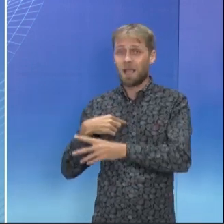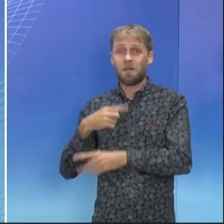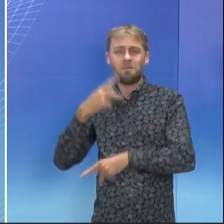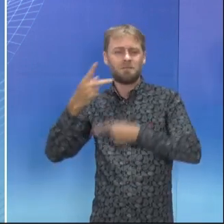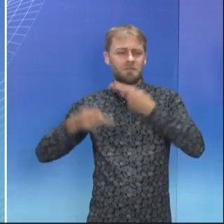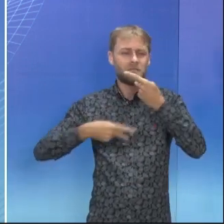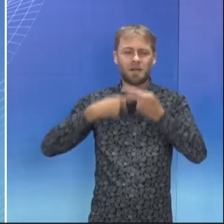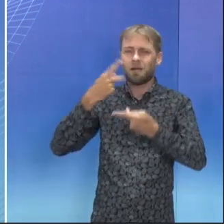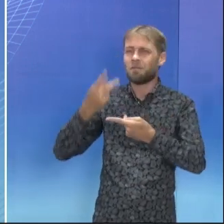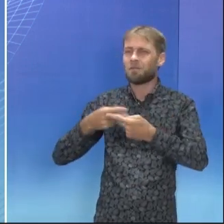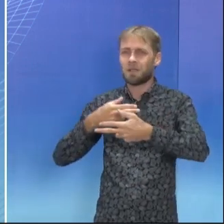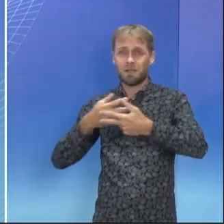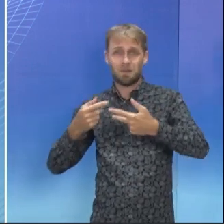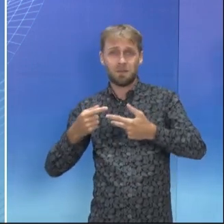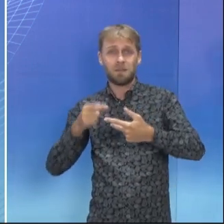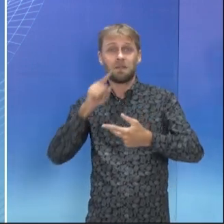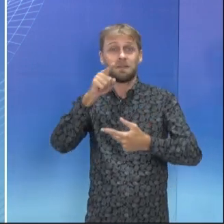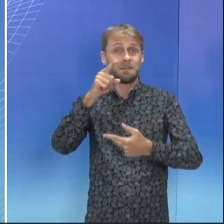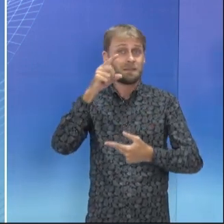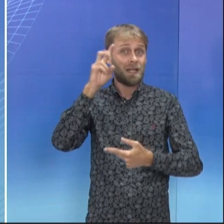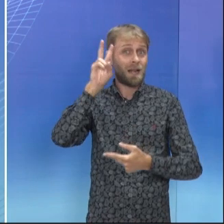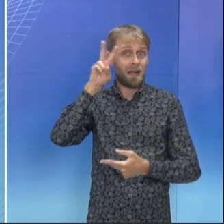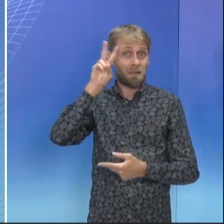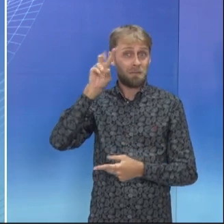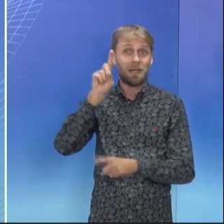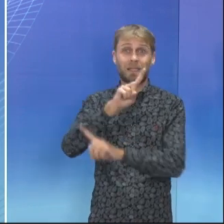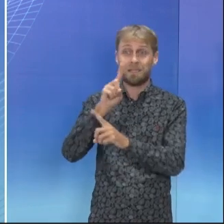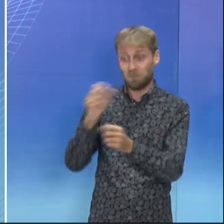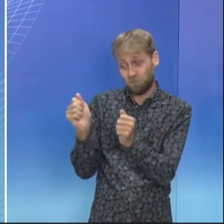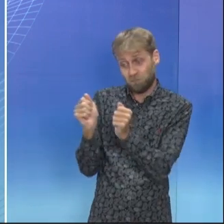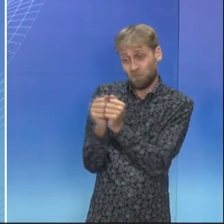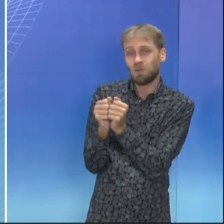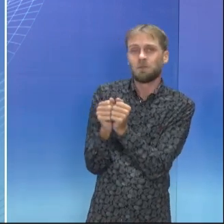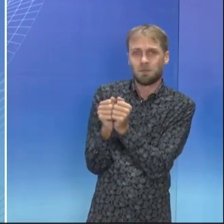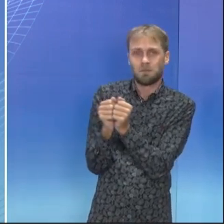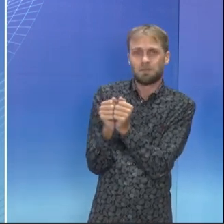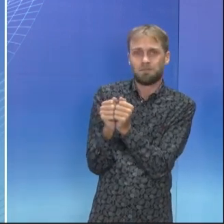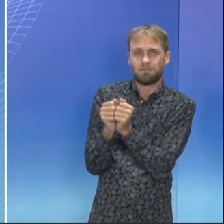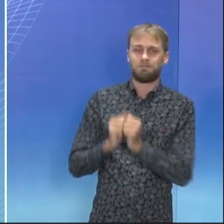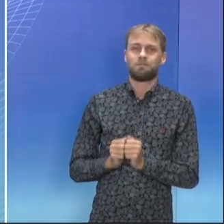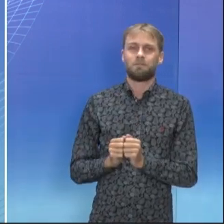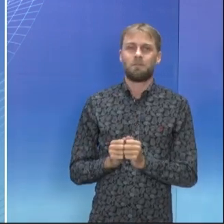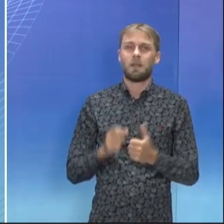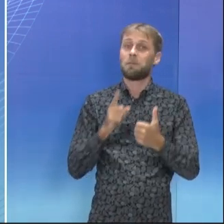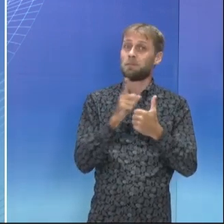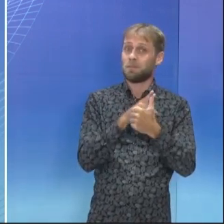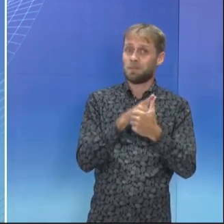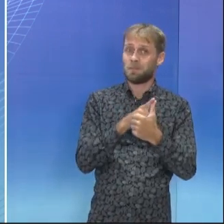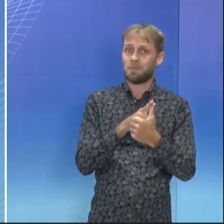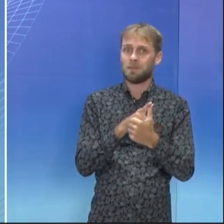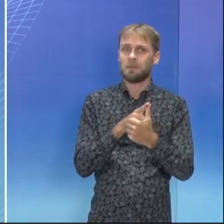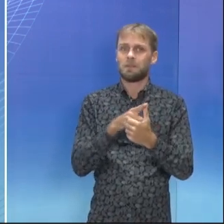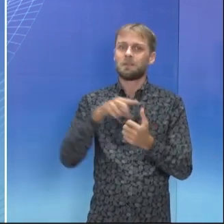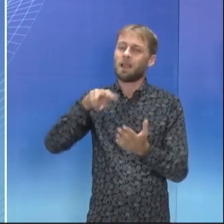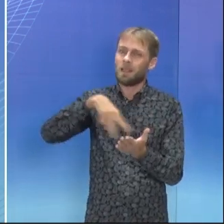acuerdes si no estás comigo. Nesse trecho tem 2 falsos cognatos. Primeiro, ó como é.